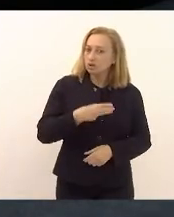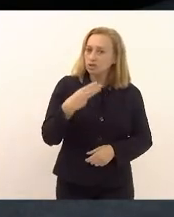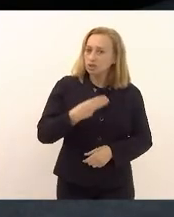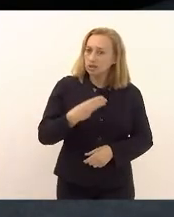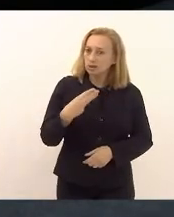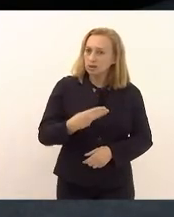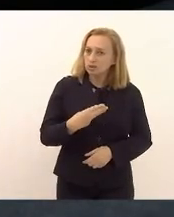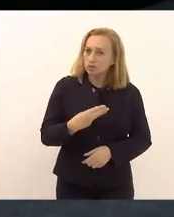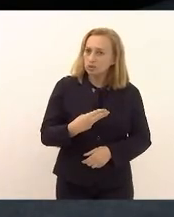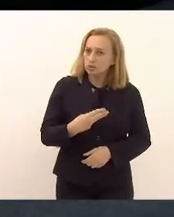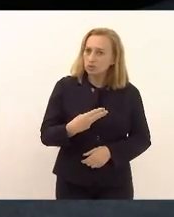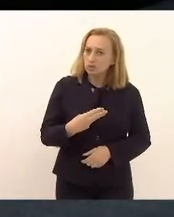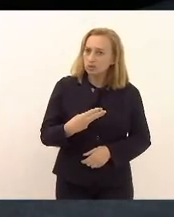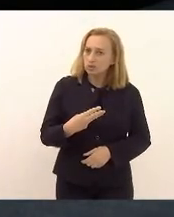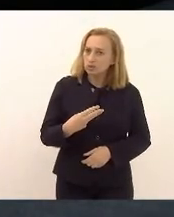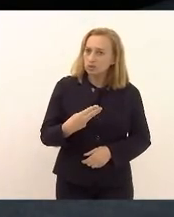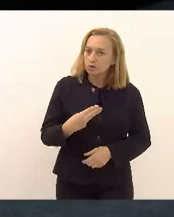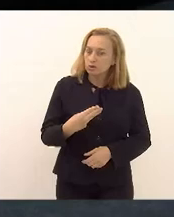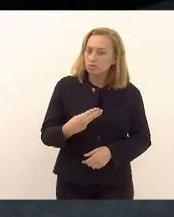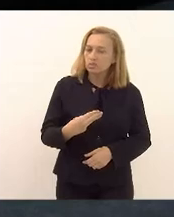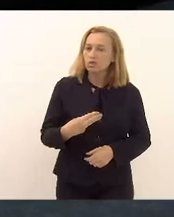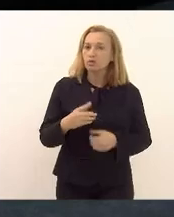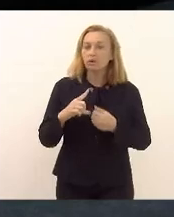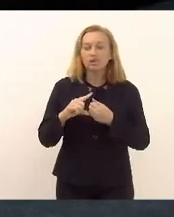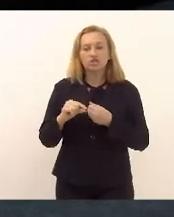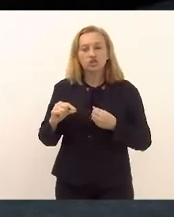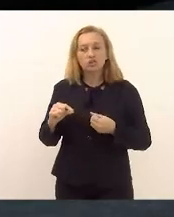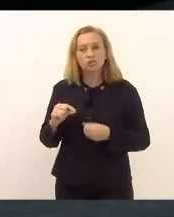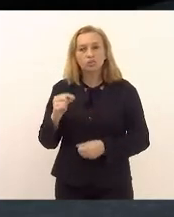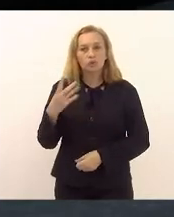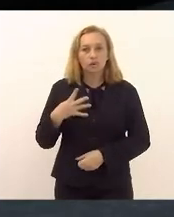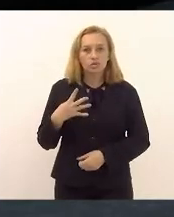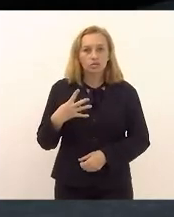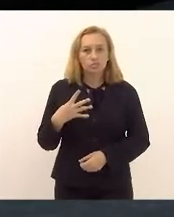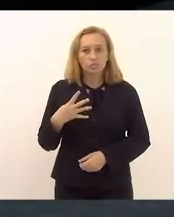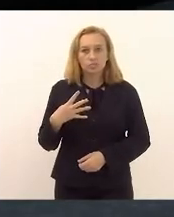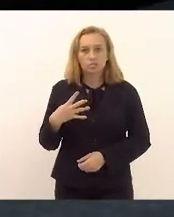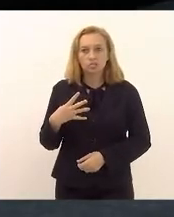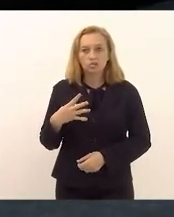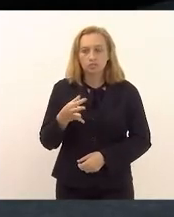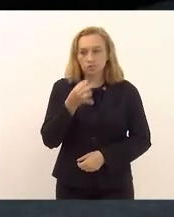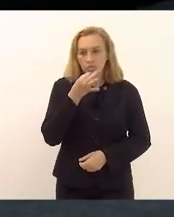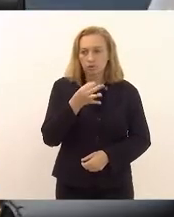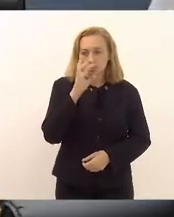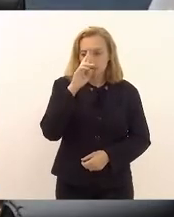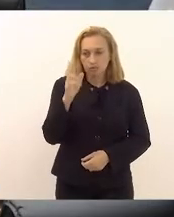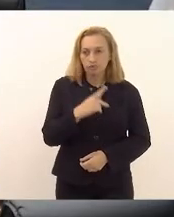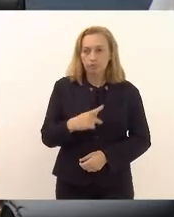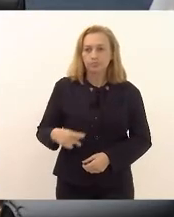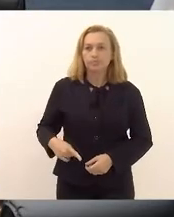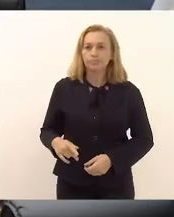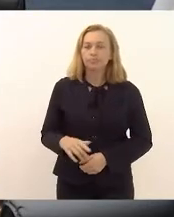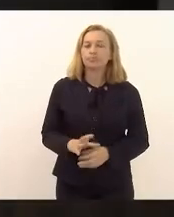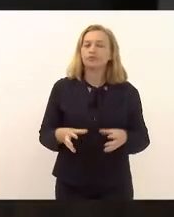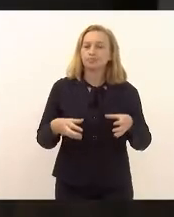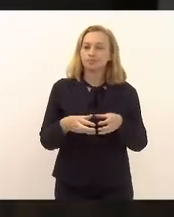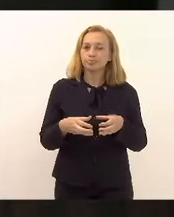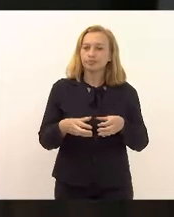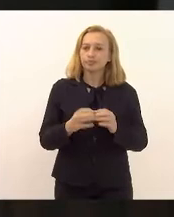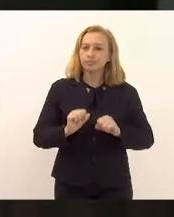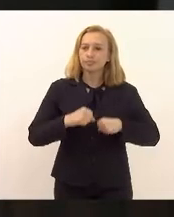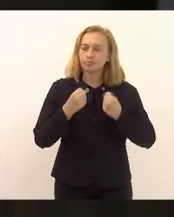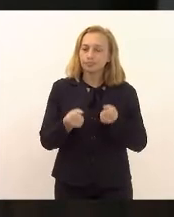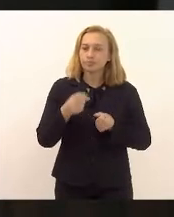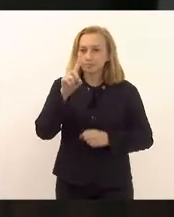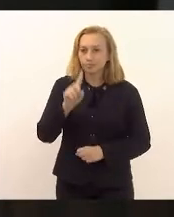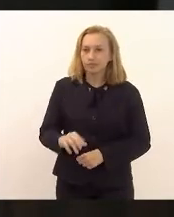3º e ao artigo 4º. É o parecer, senhor presidente. Pela Comissão de Defesa dos Direitos